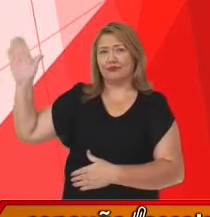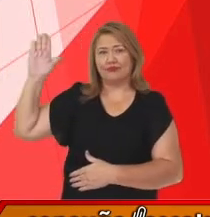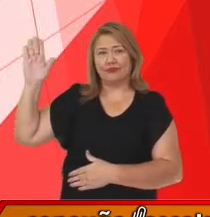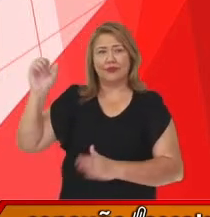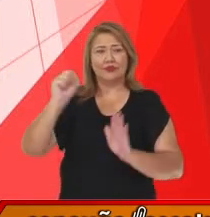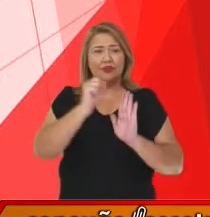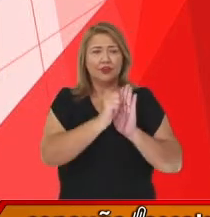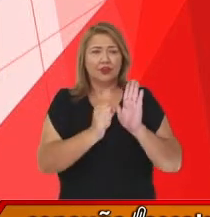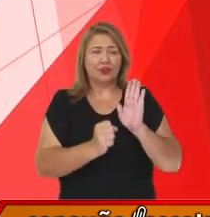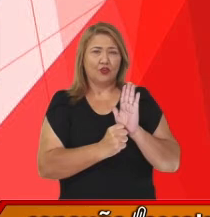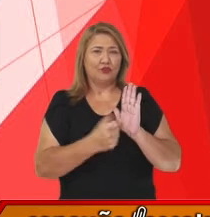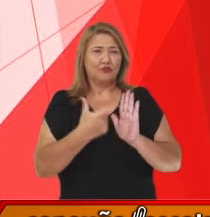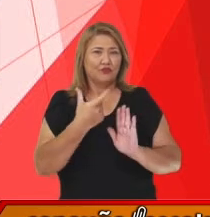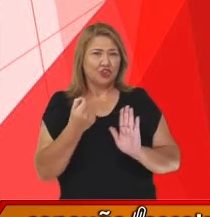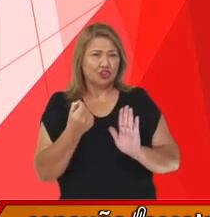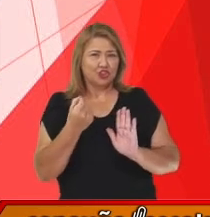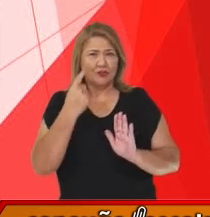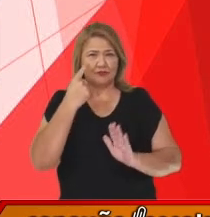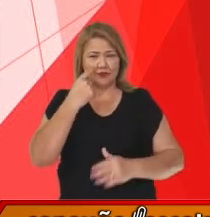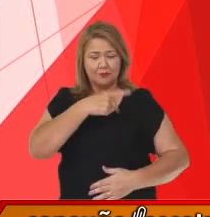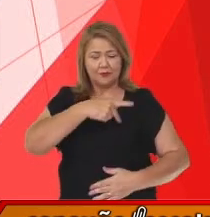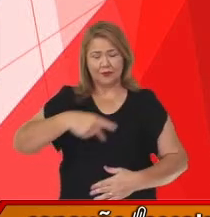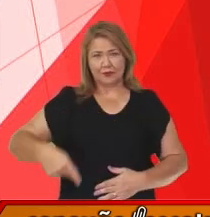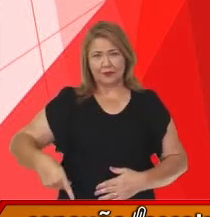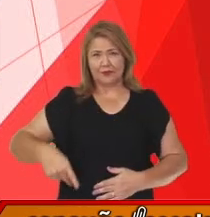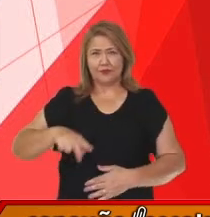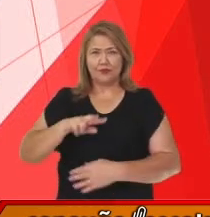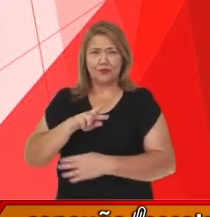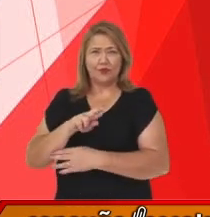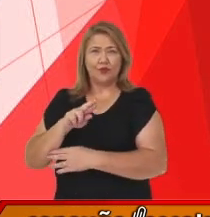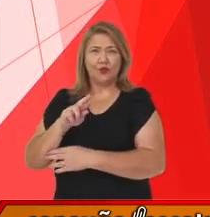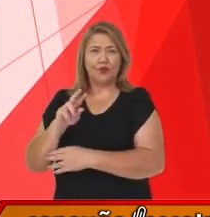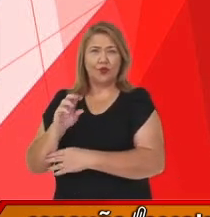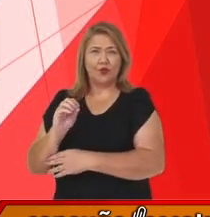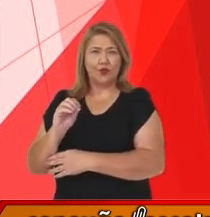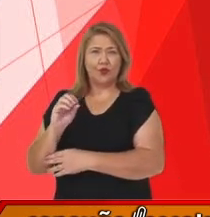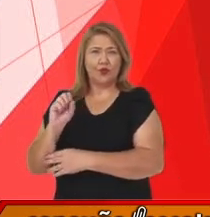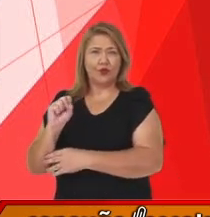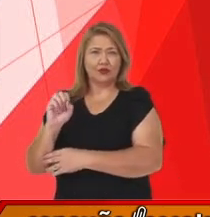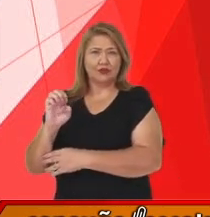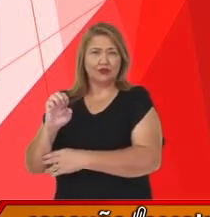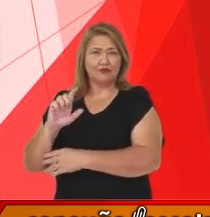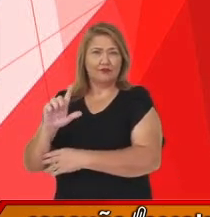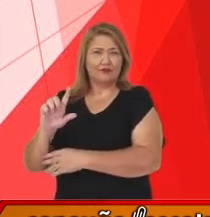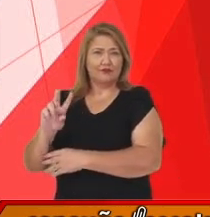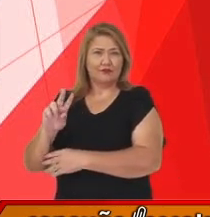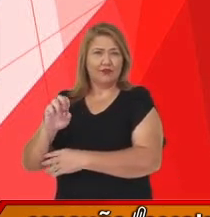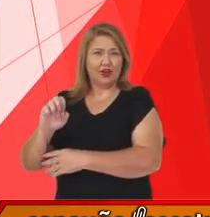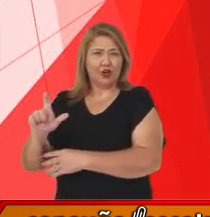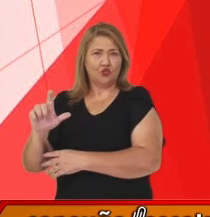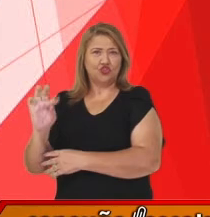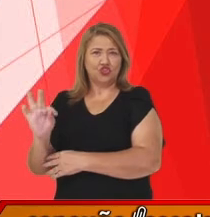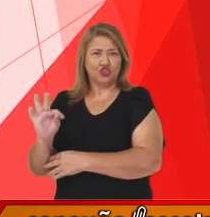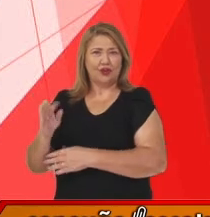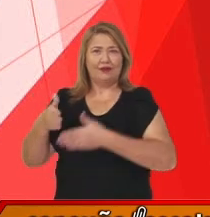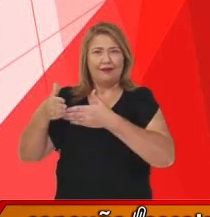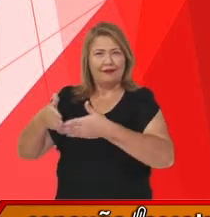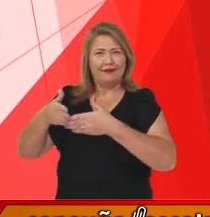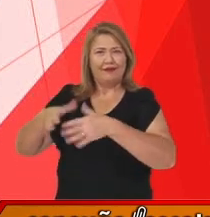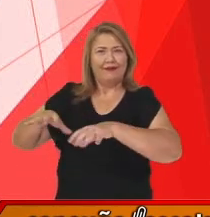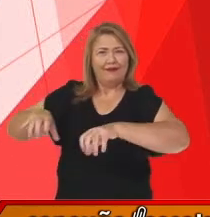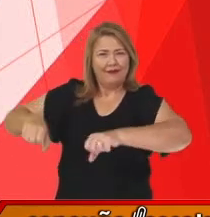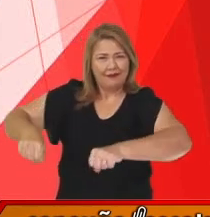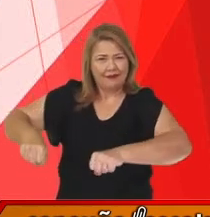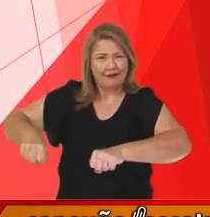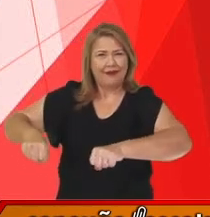presidente Roosevelt, onde ele aparece no Mar do Caribe segurando, né, várias embarcações e algumas terras